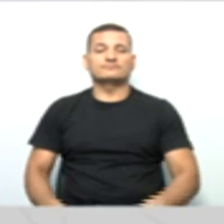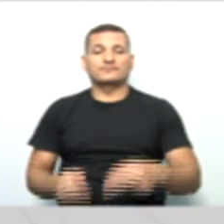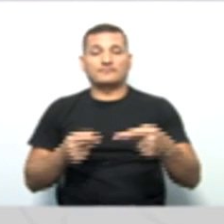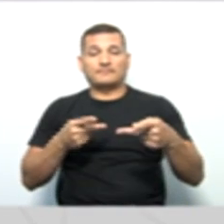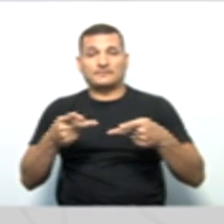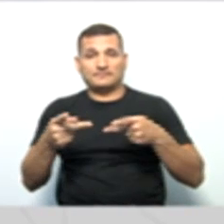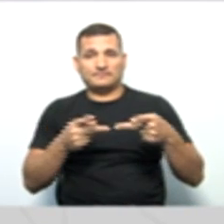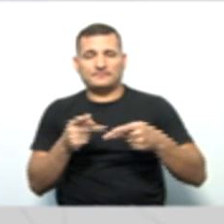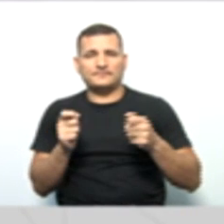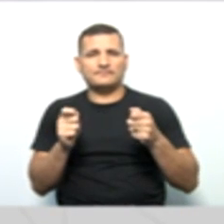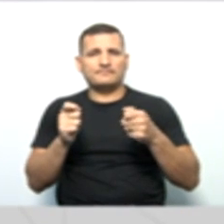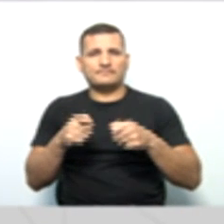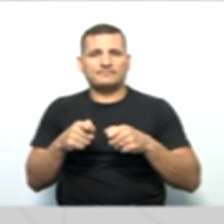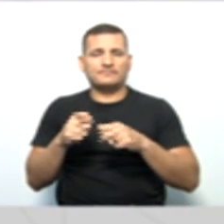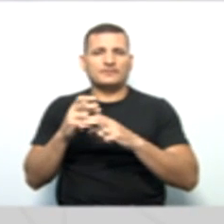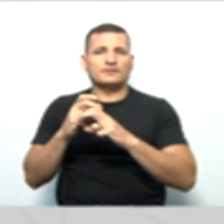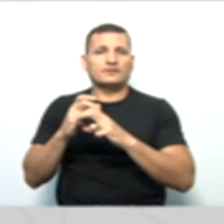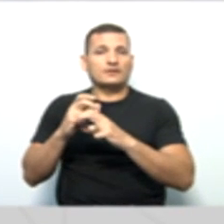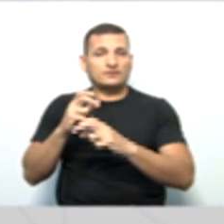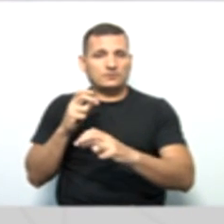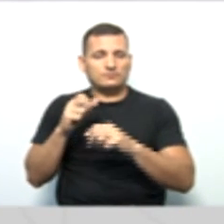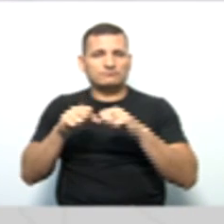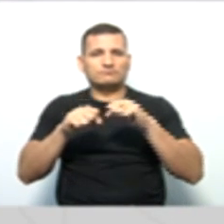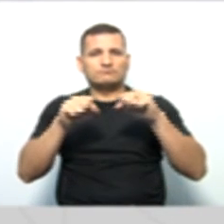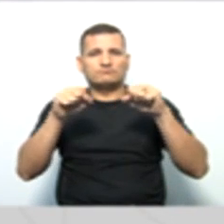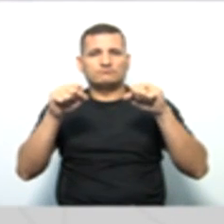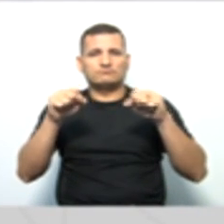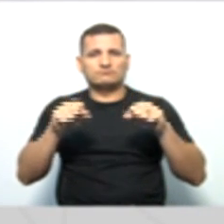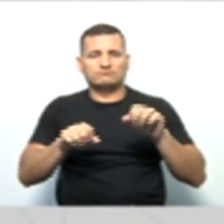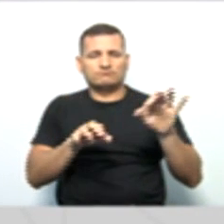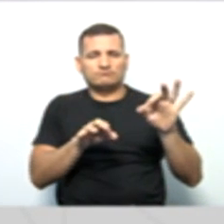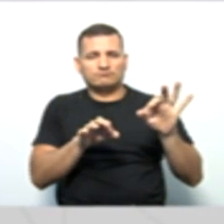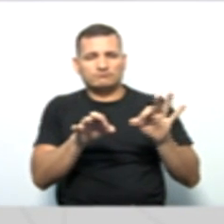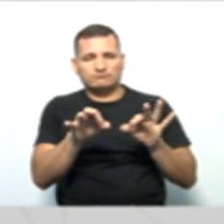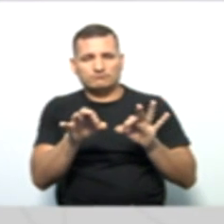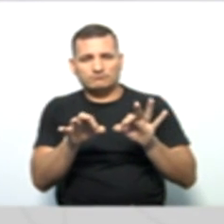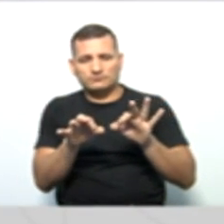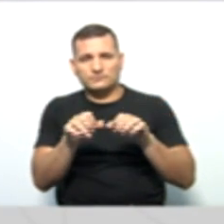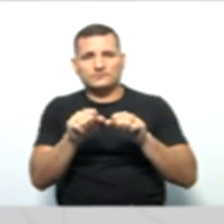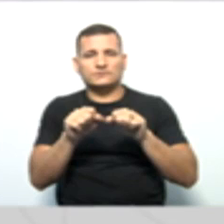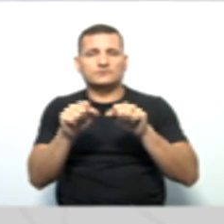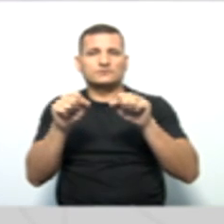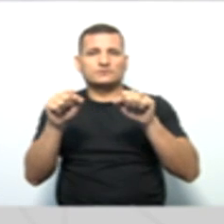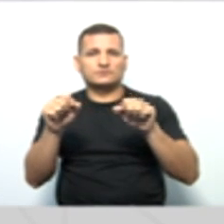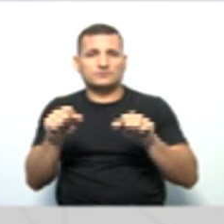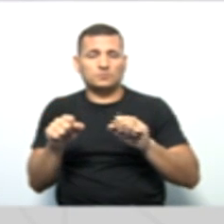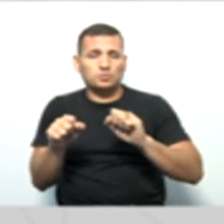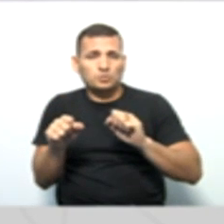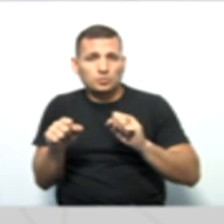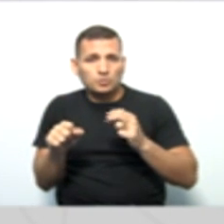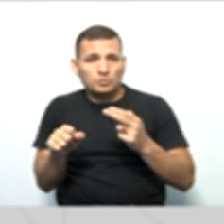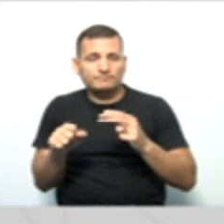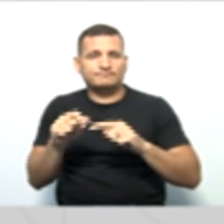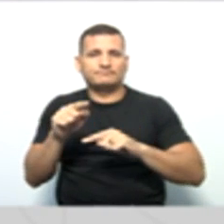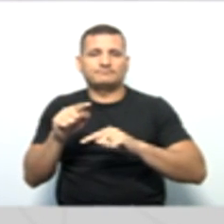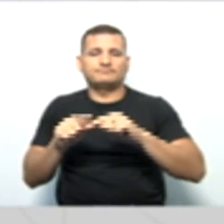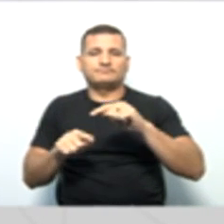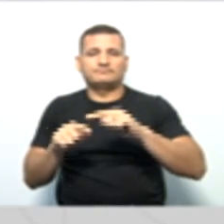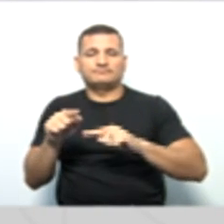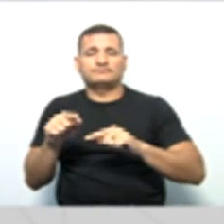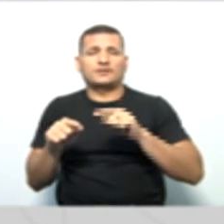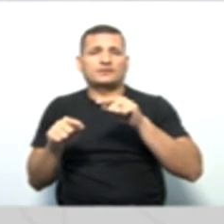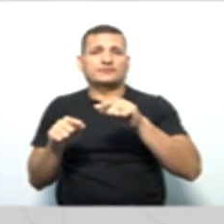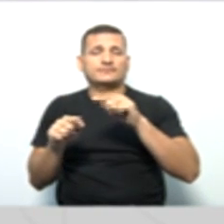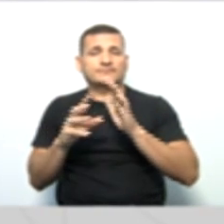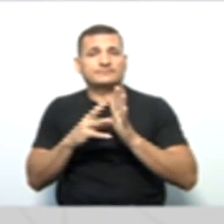projeto permite aos engenheiros de software modelarem o sistema ou o produto que deve ser construído. Esse modelo